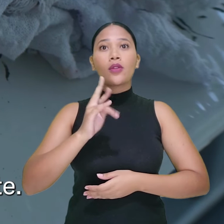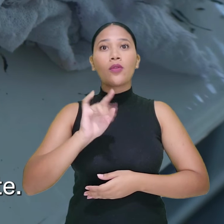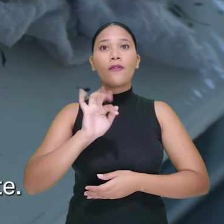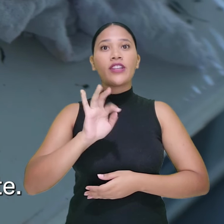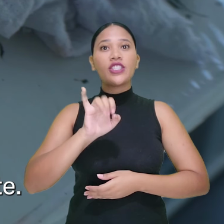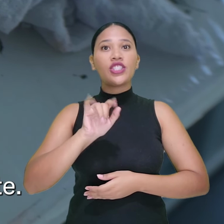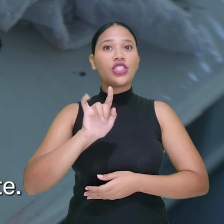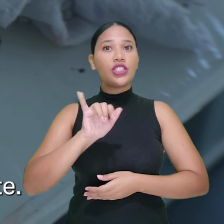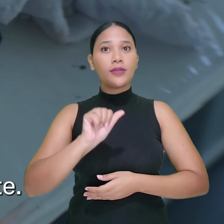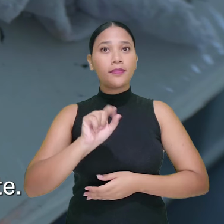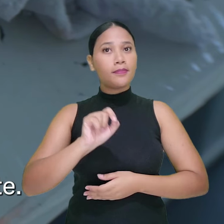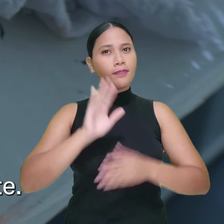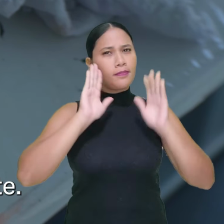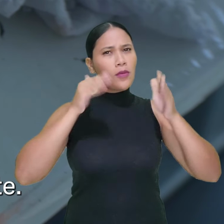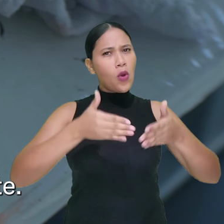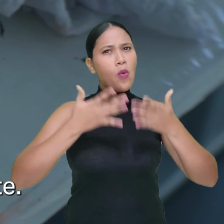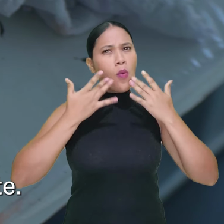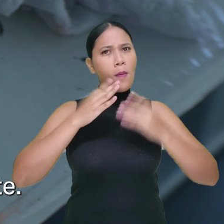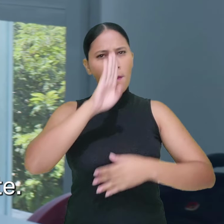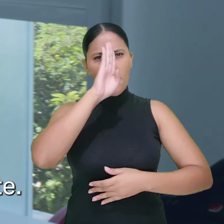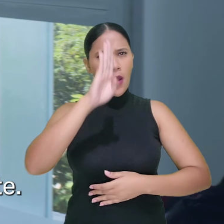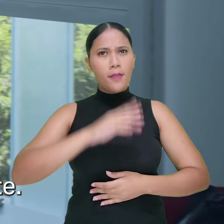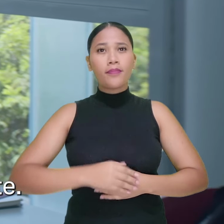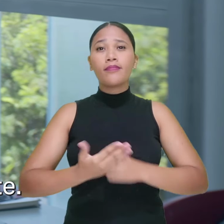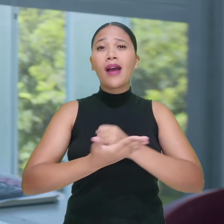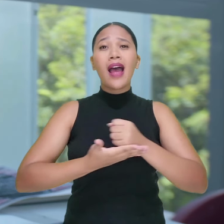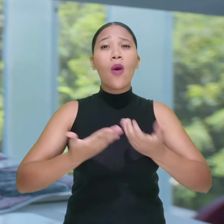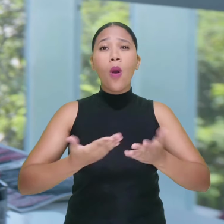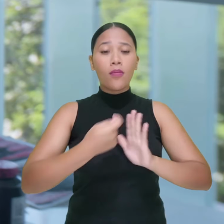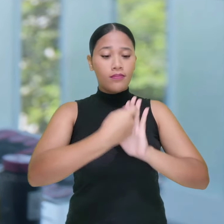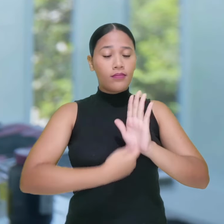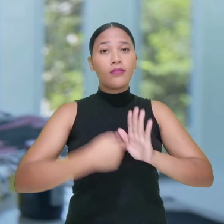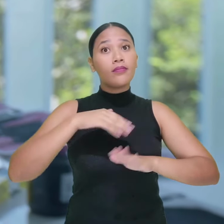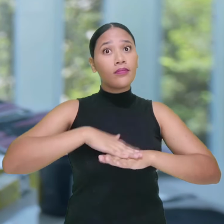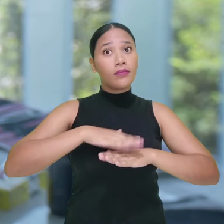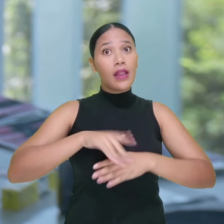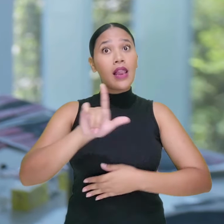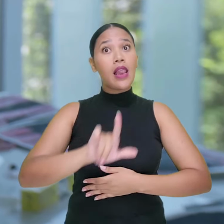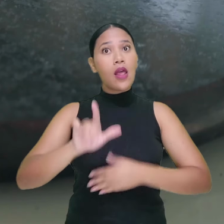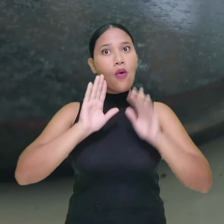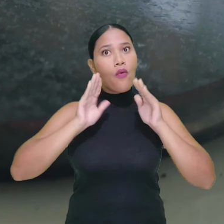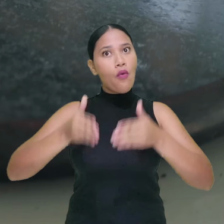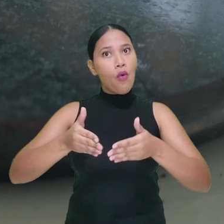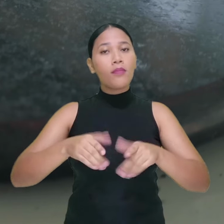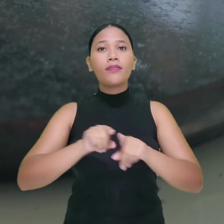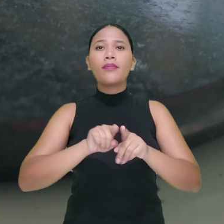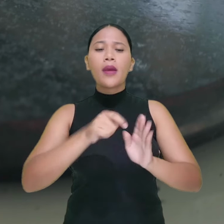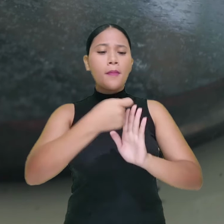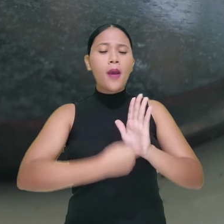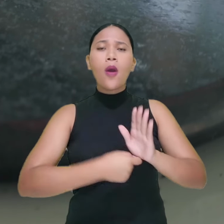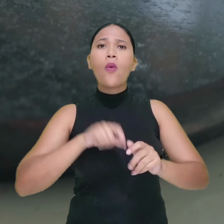pesquisa chamada Protofagia, que é a minha pesquisa de dramaturgia, principalmente. Ela é baseada num texto meu, um